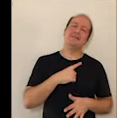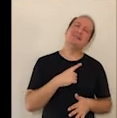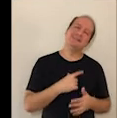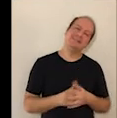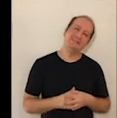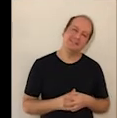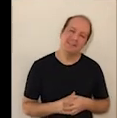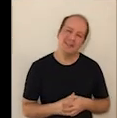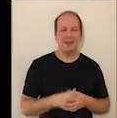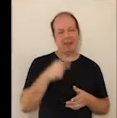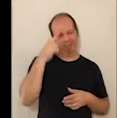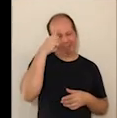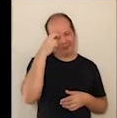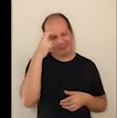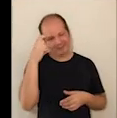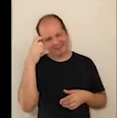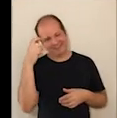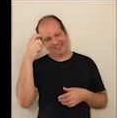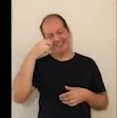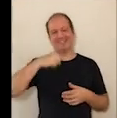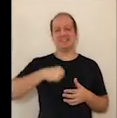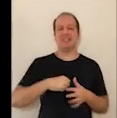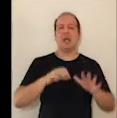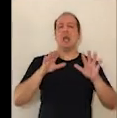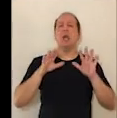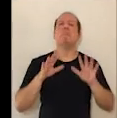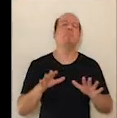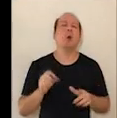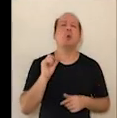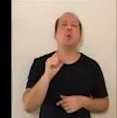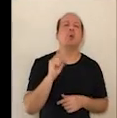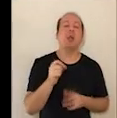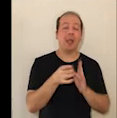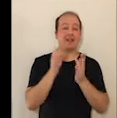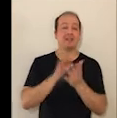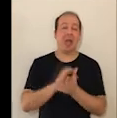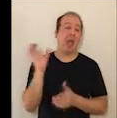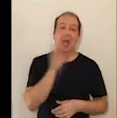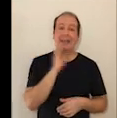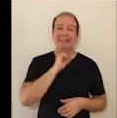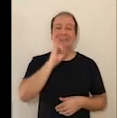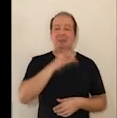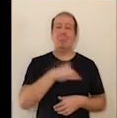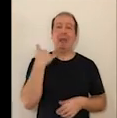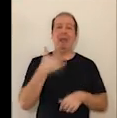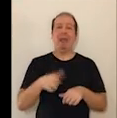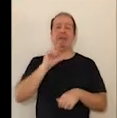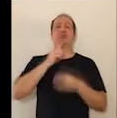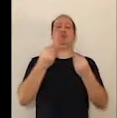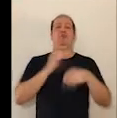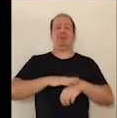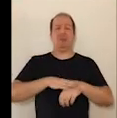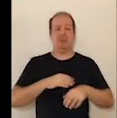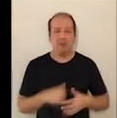rapaz bonito, inteligente. Mas convença-o que deve se casar logo comigo, porque se ele morrer antes, como é que eu vou